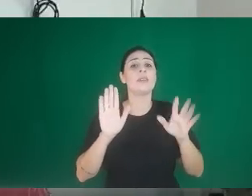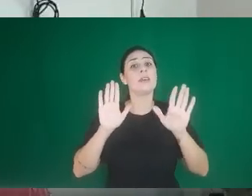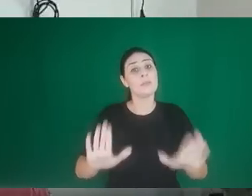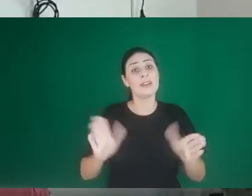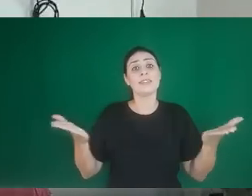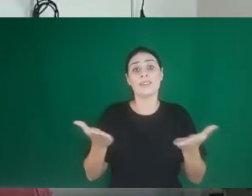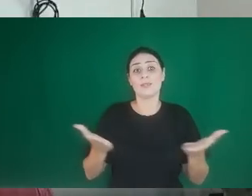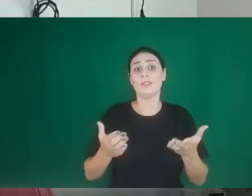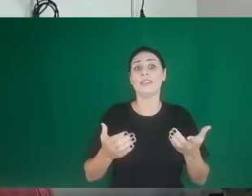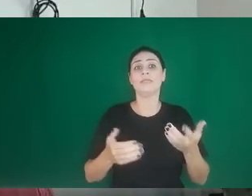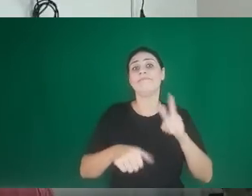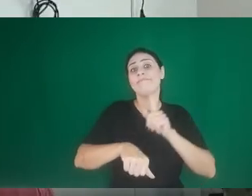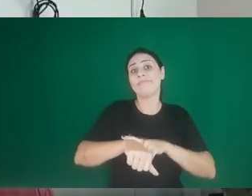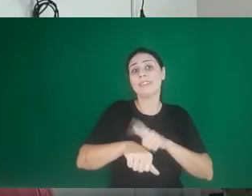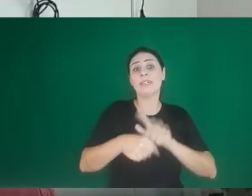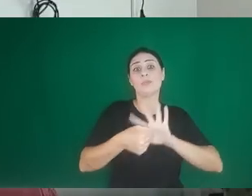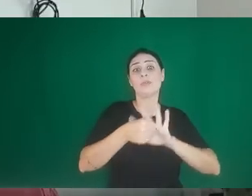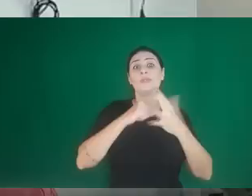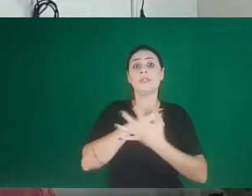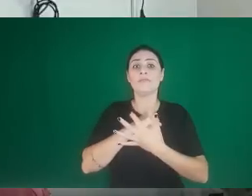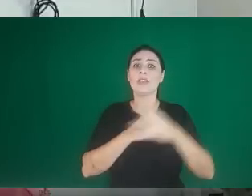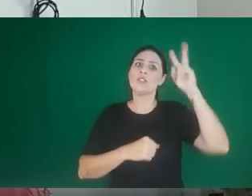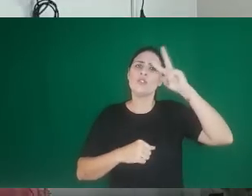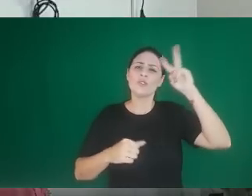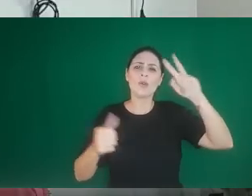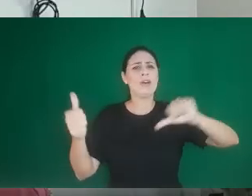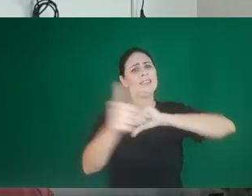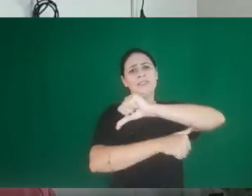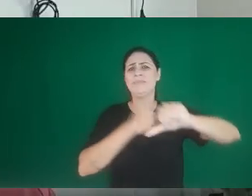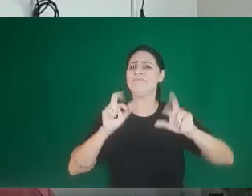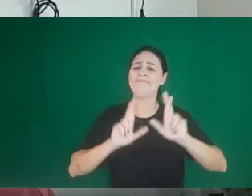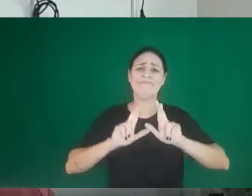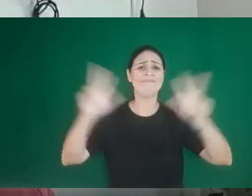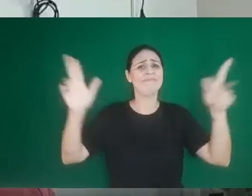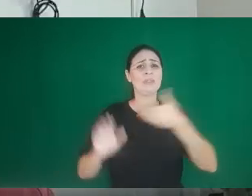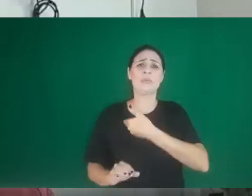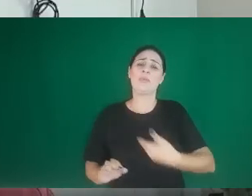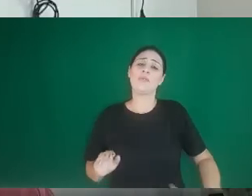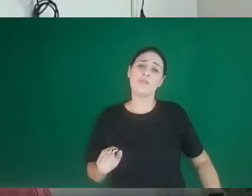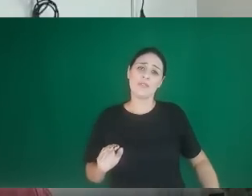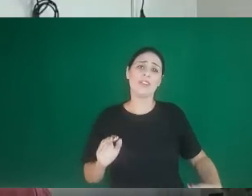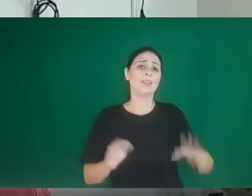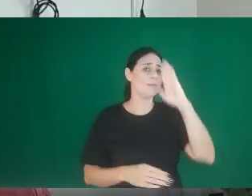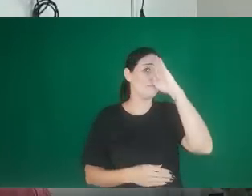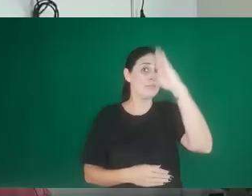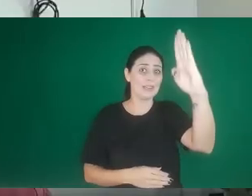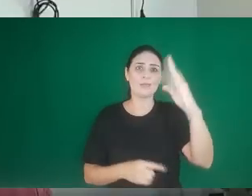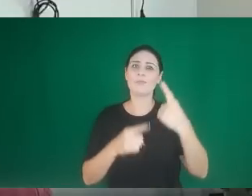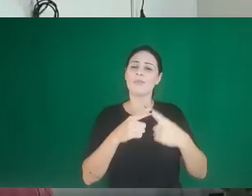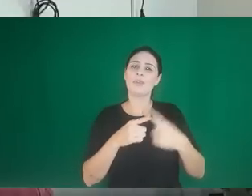Mas nesse momento que vivemos essa situação pandêmica, que estamos reescrevendo a história da educação pública brasileira,